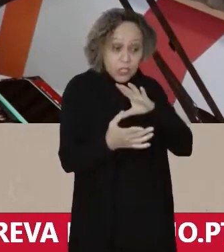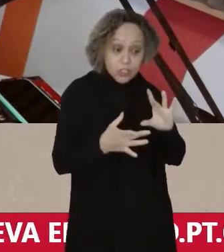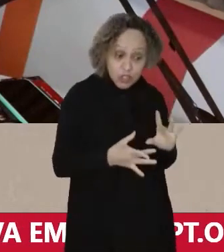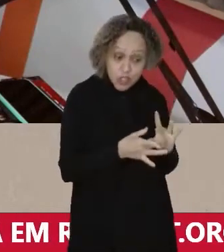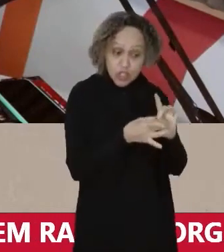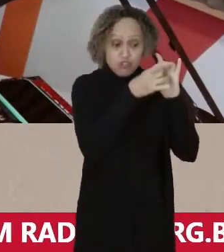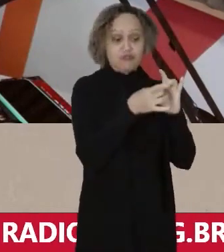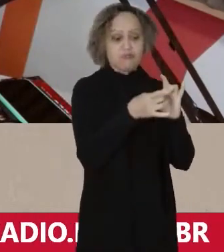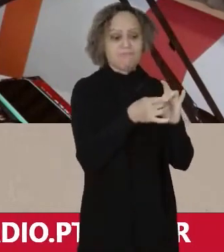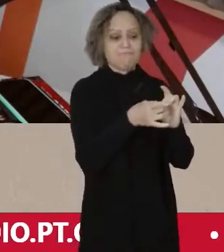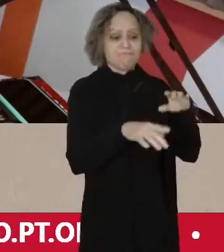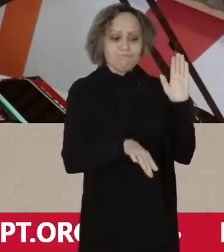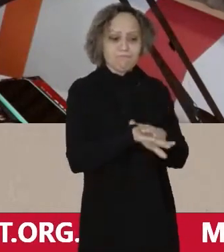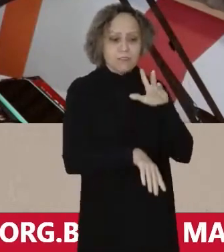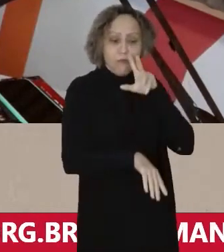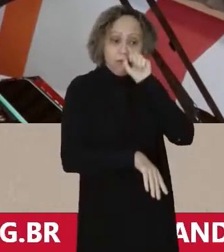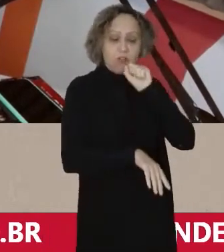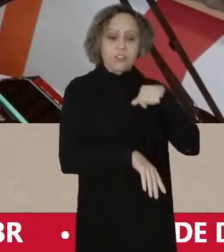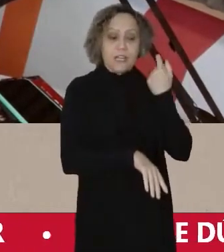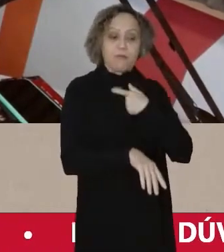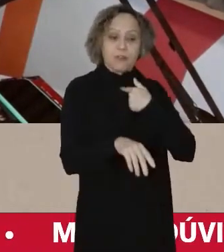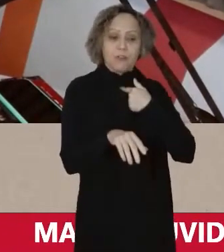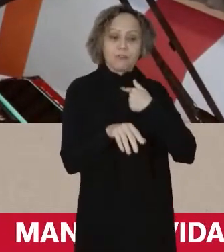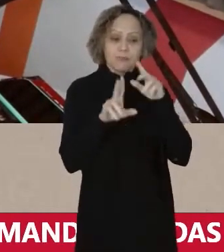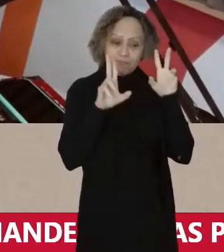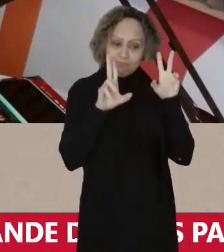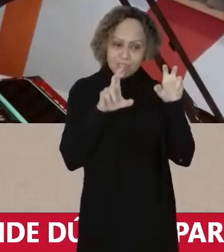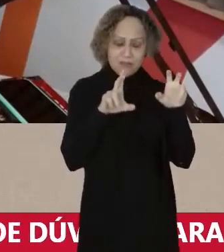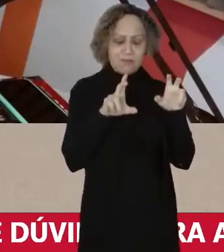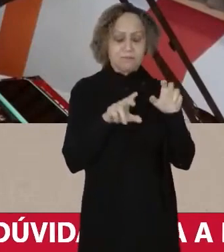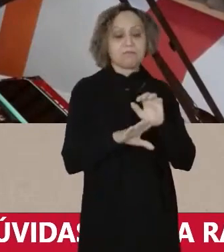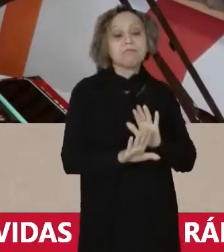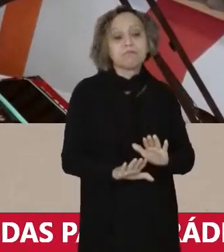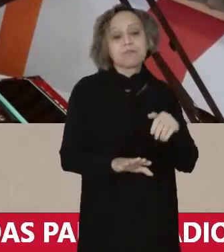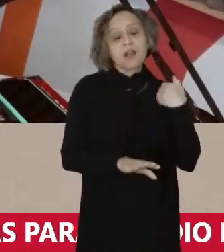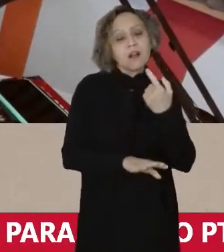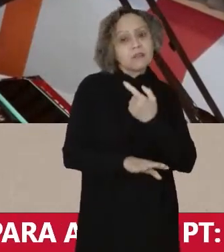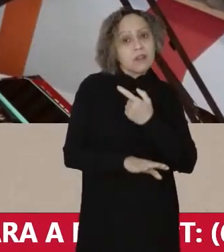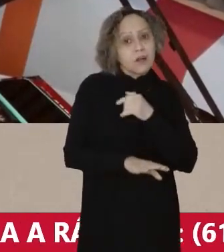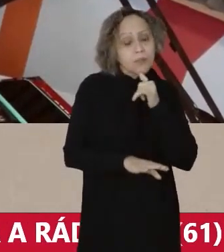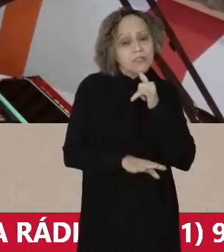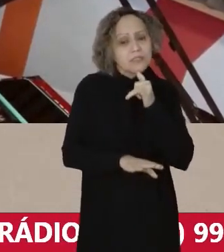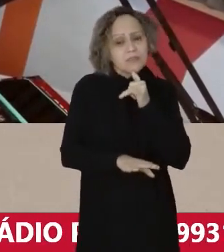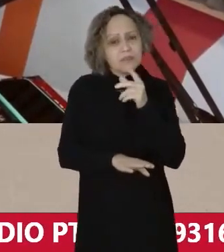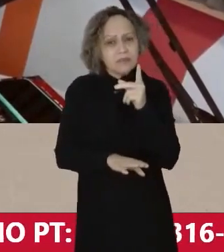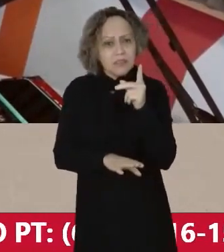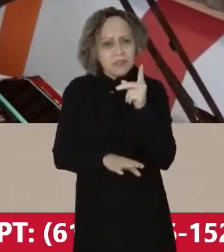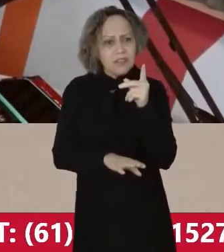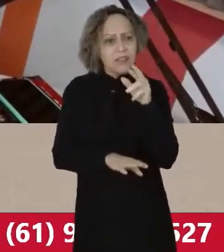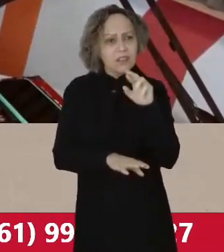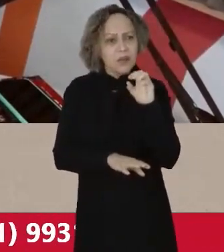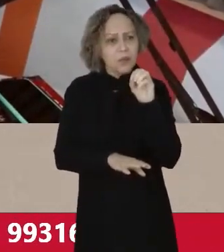slogan. Então, nós ajudamos. A proteína está caríssima. Esse povo precisa de